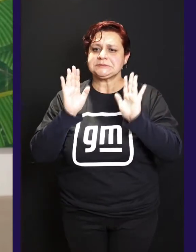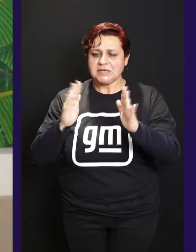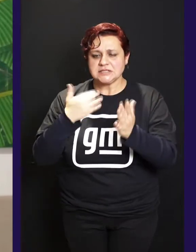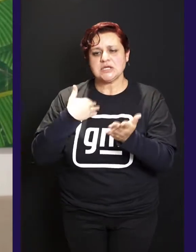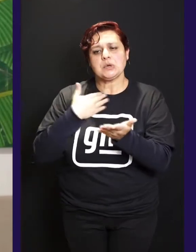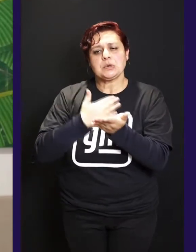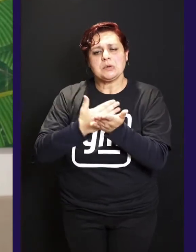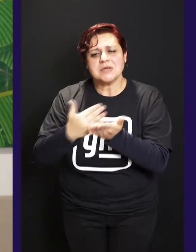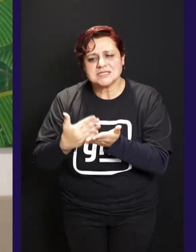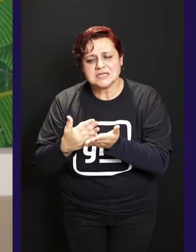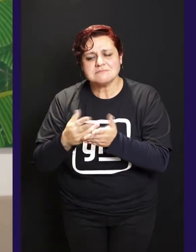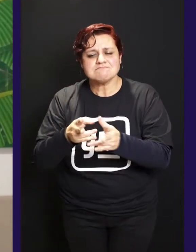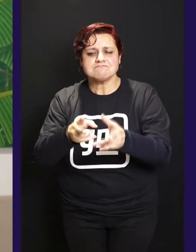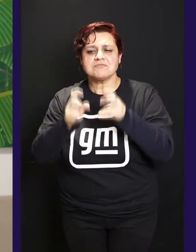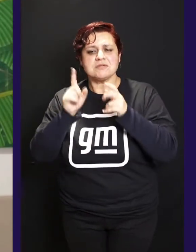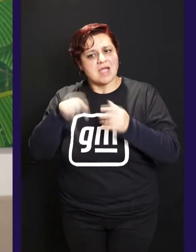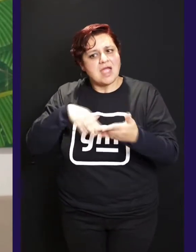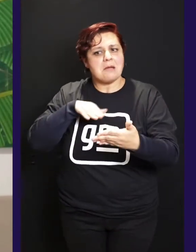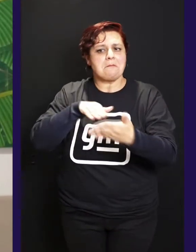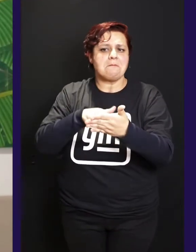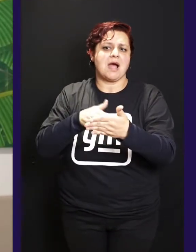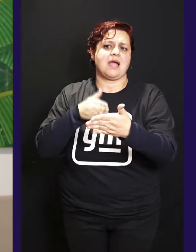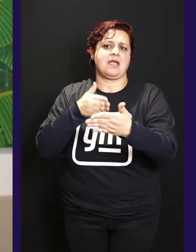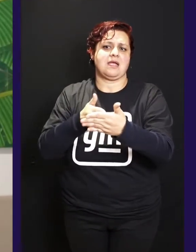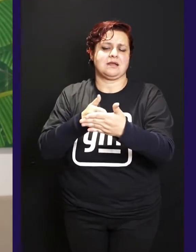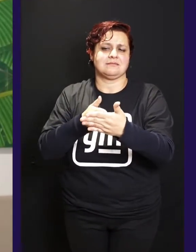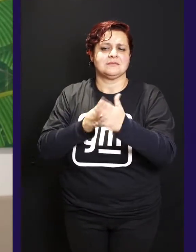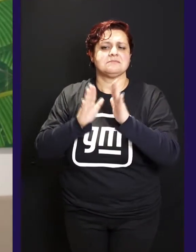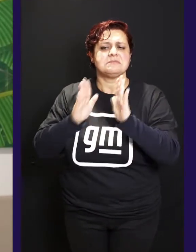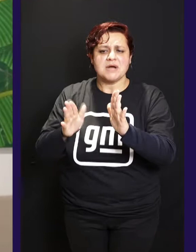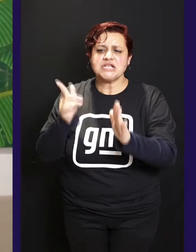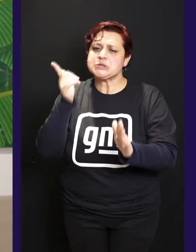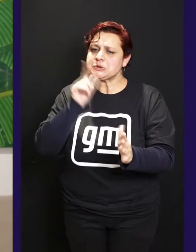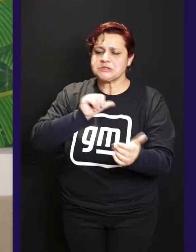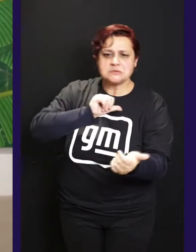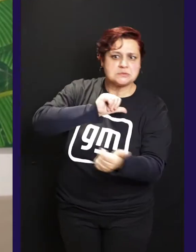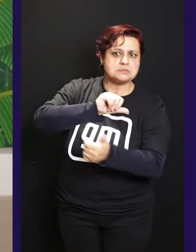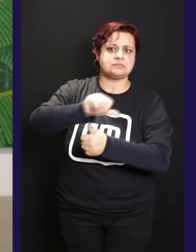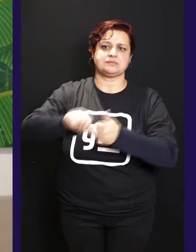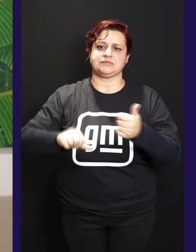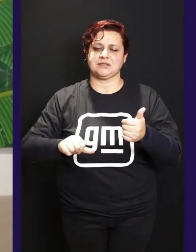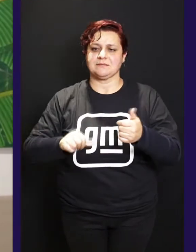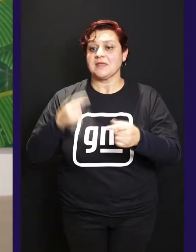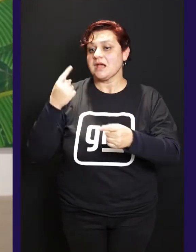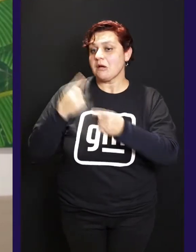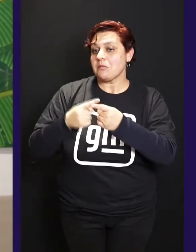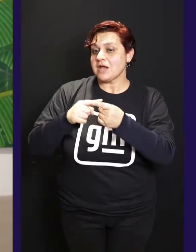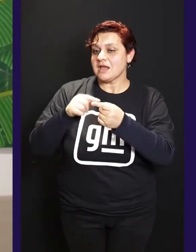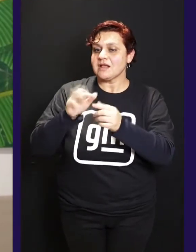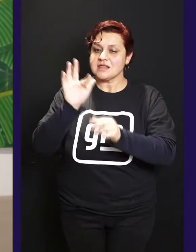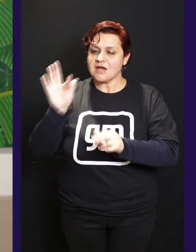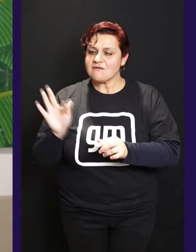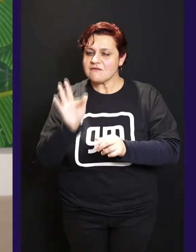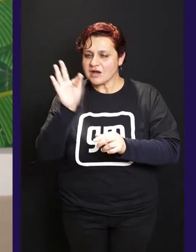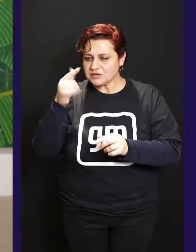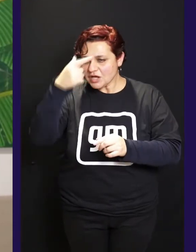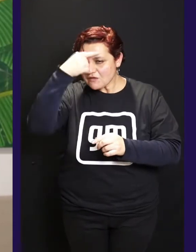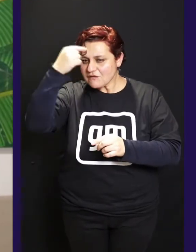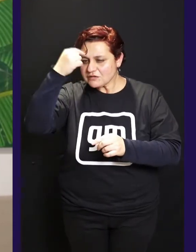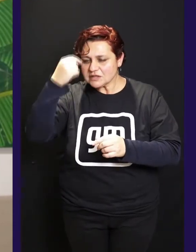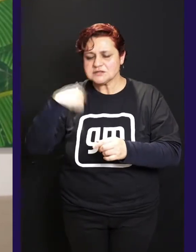ela. E ali na universidade eu me deparei com uma série de outras realidades também, né? Uma série de